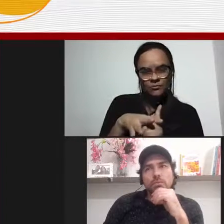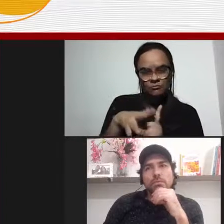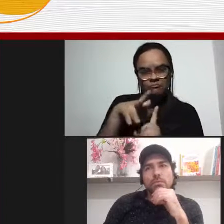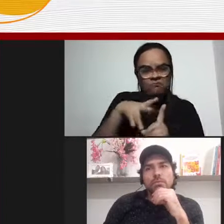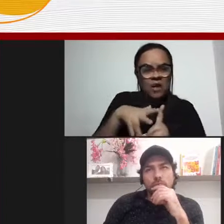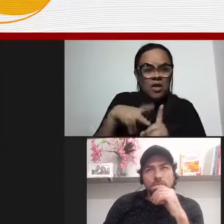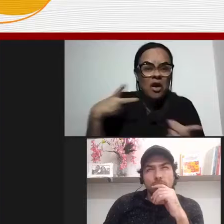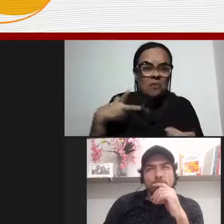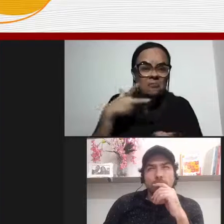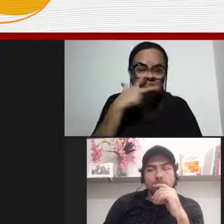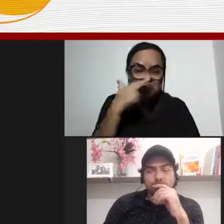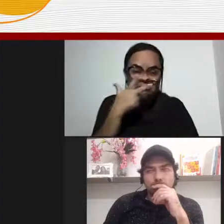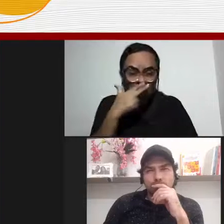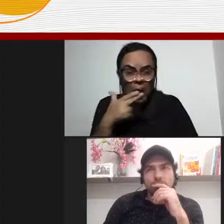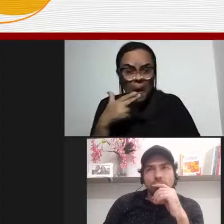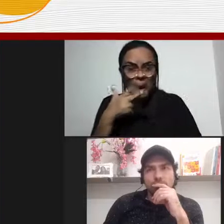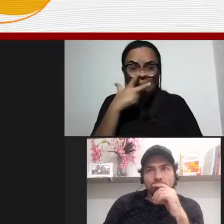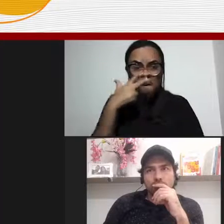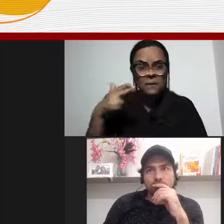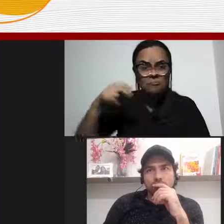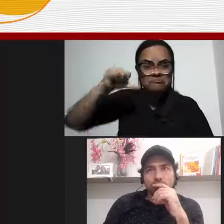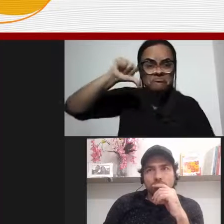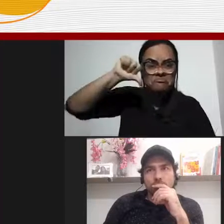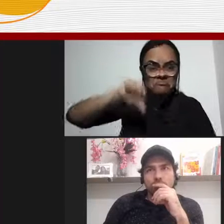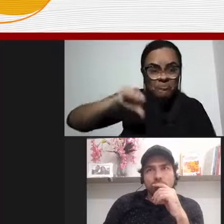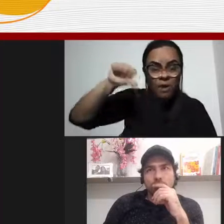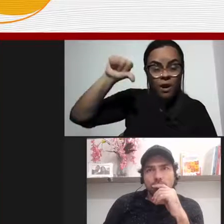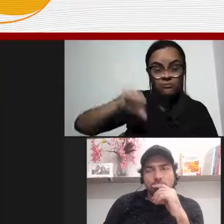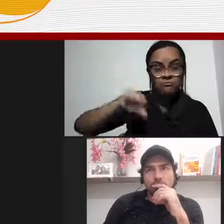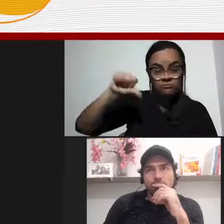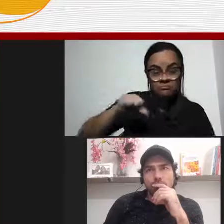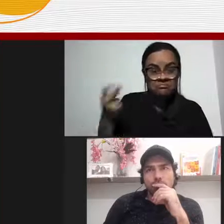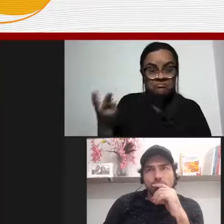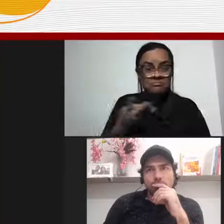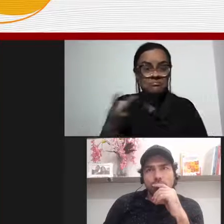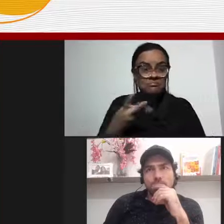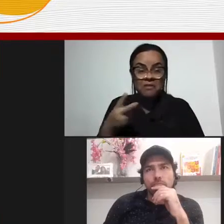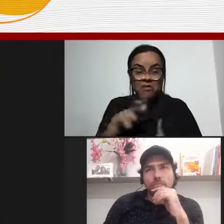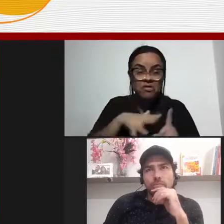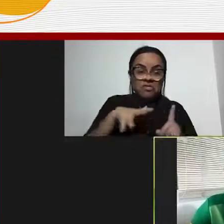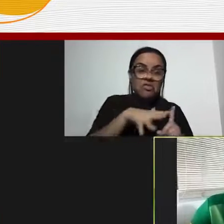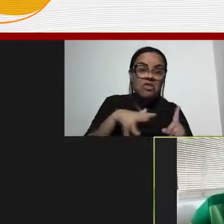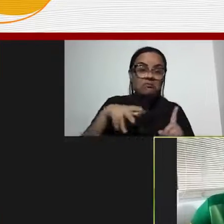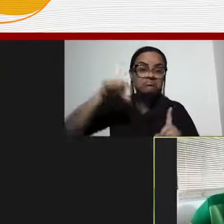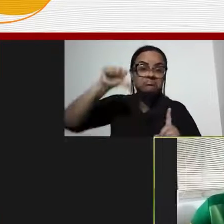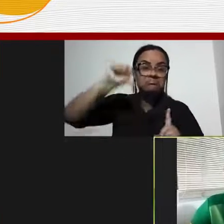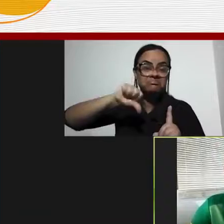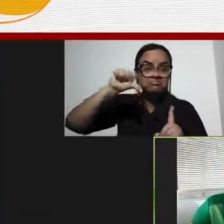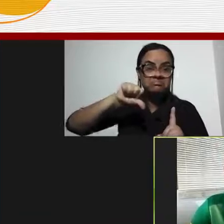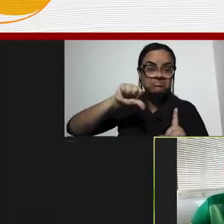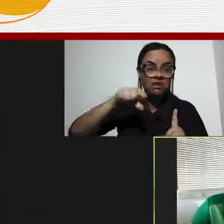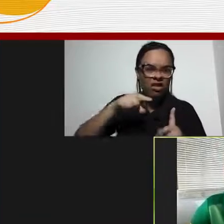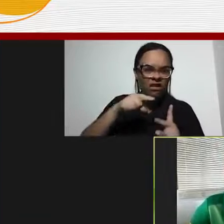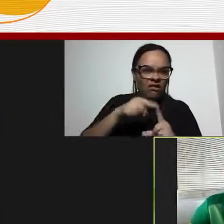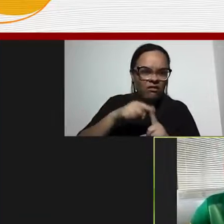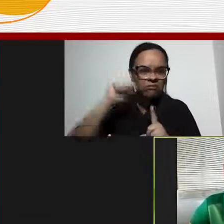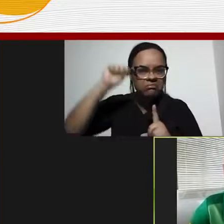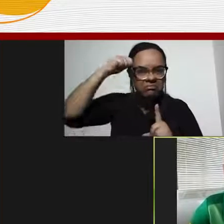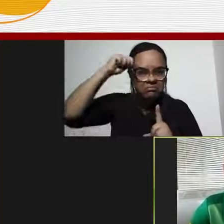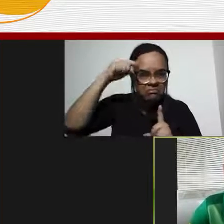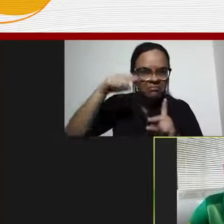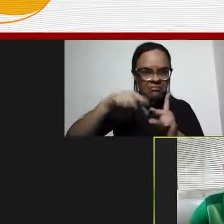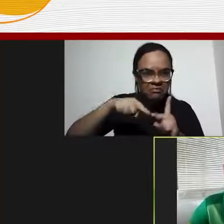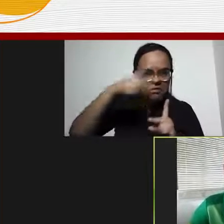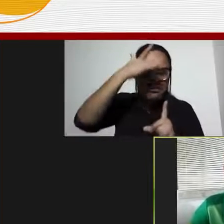a sociedade. O que eu poderia ser para a sociedade? Negro,